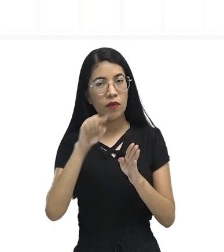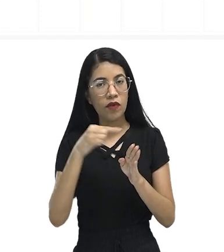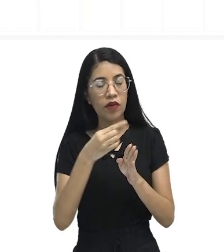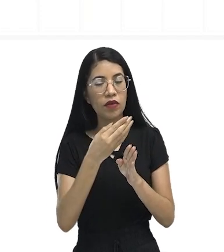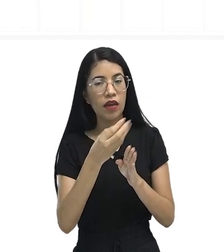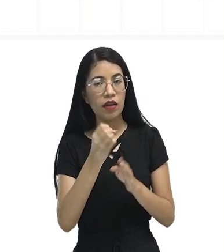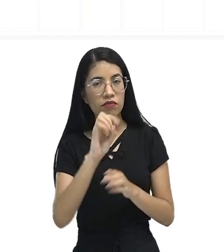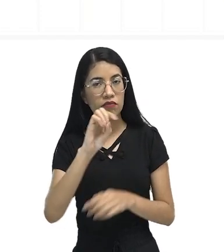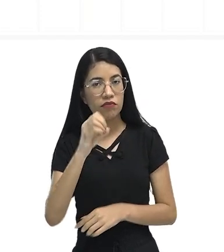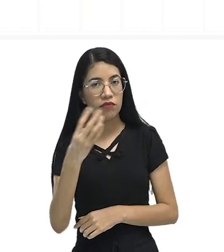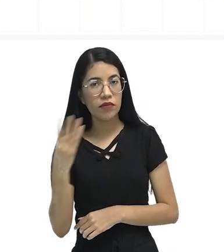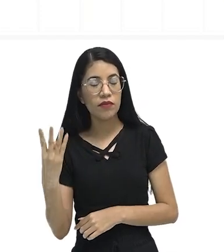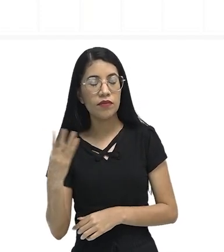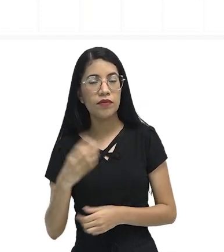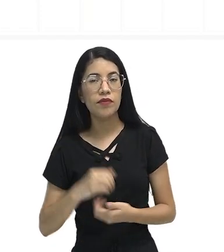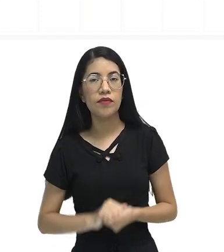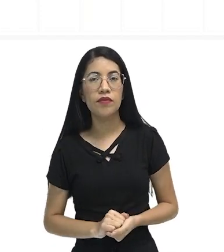si.